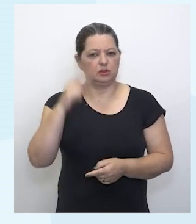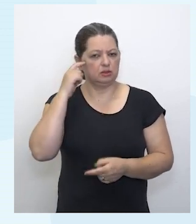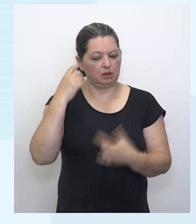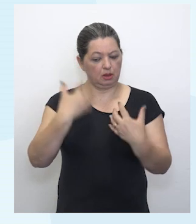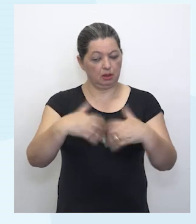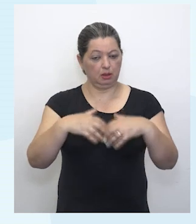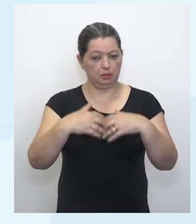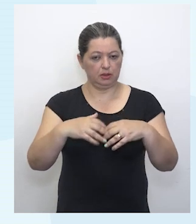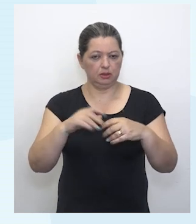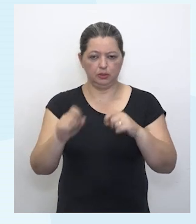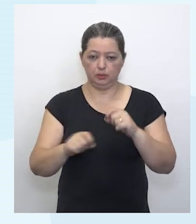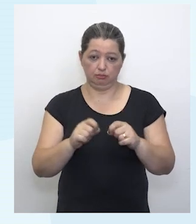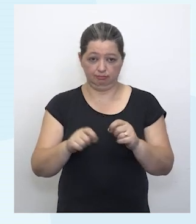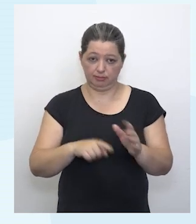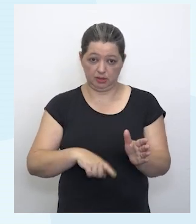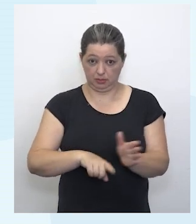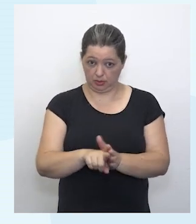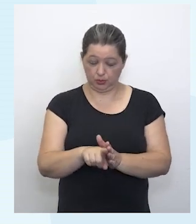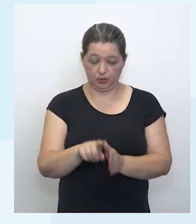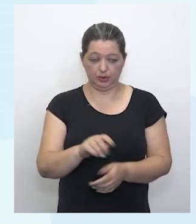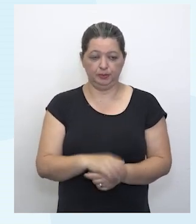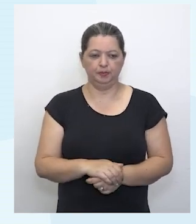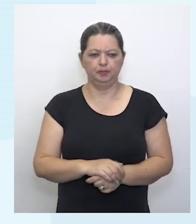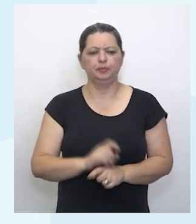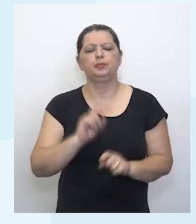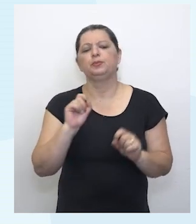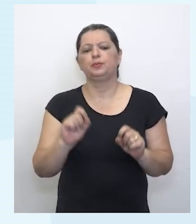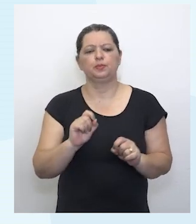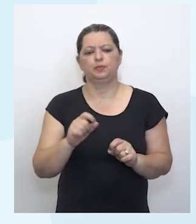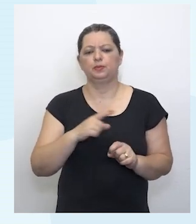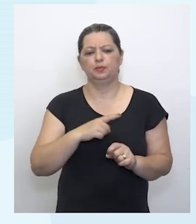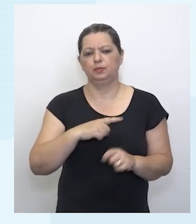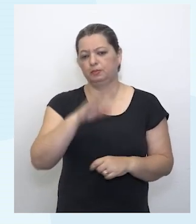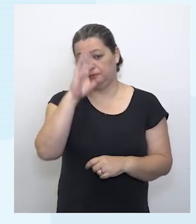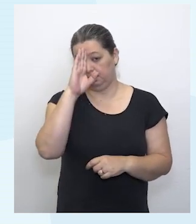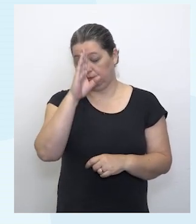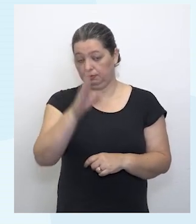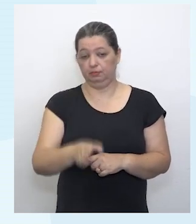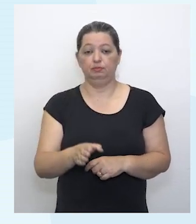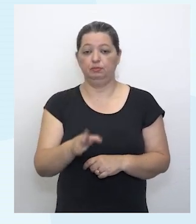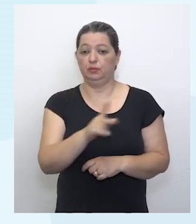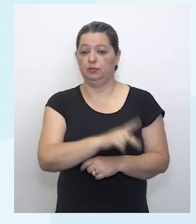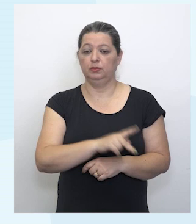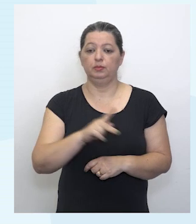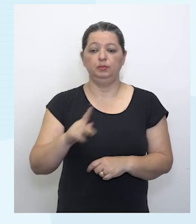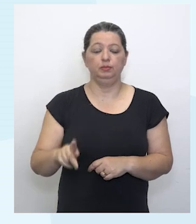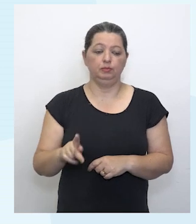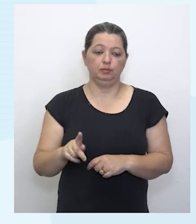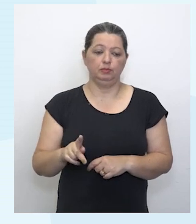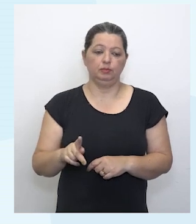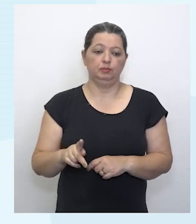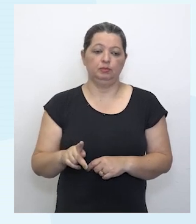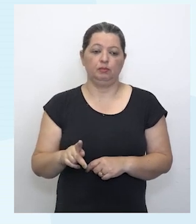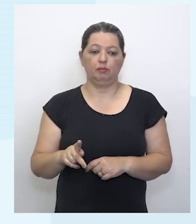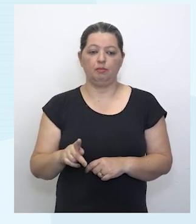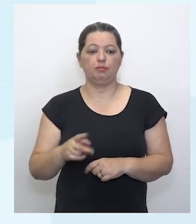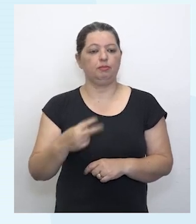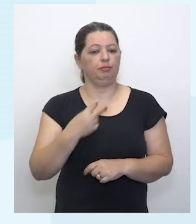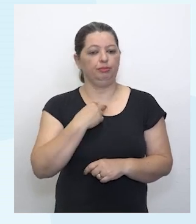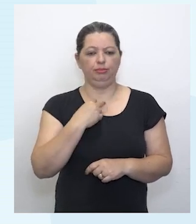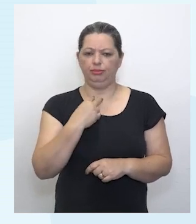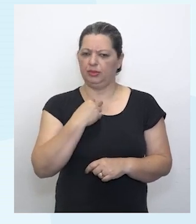as questões a seguir. Quais são os pontos principais de que o professor não deve